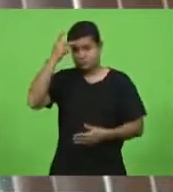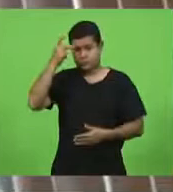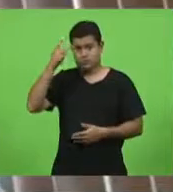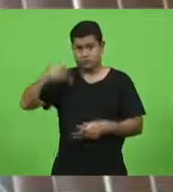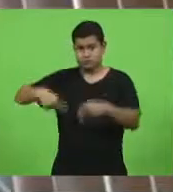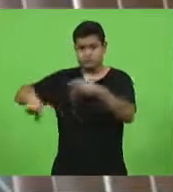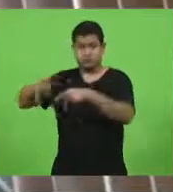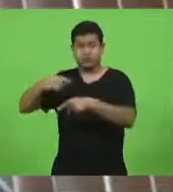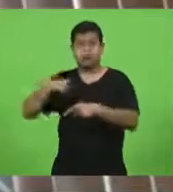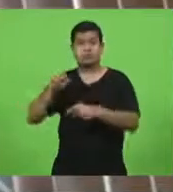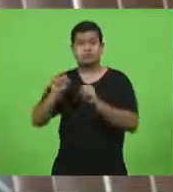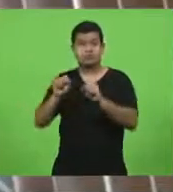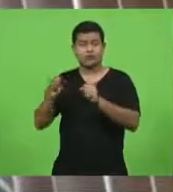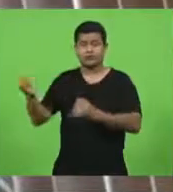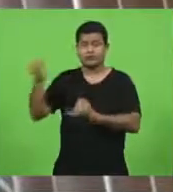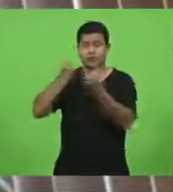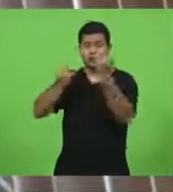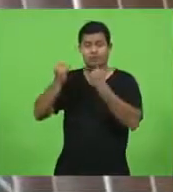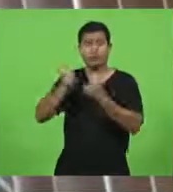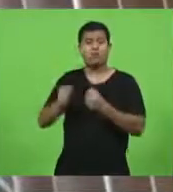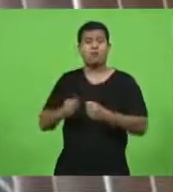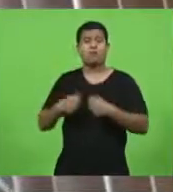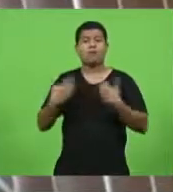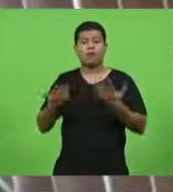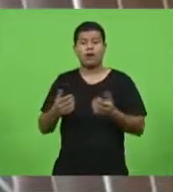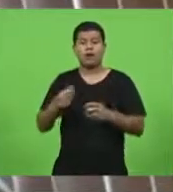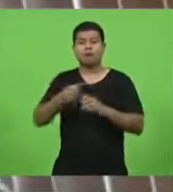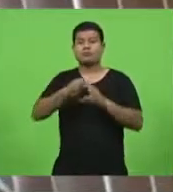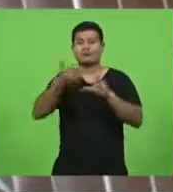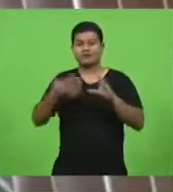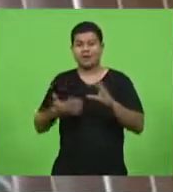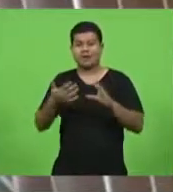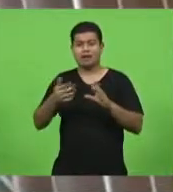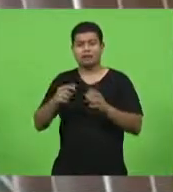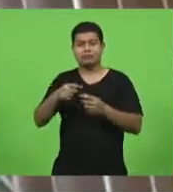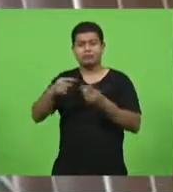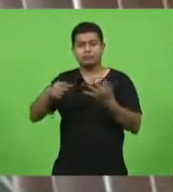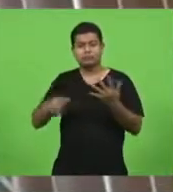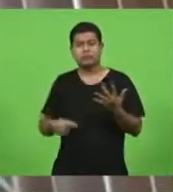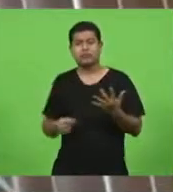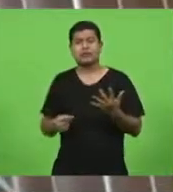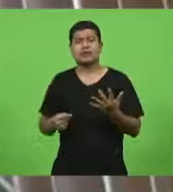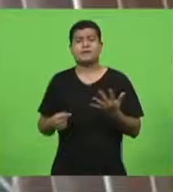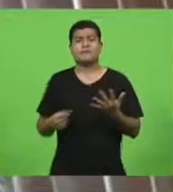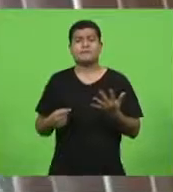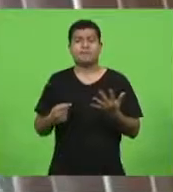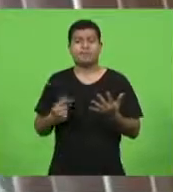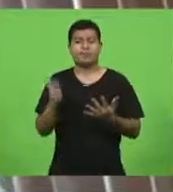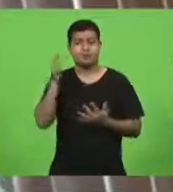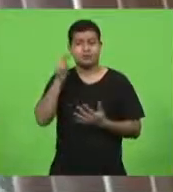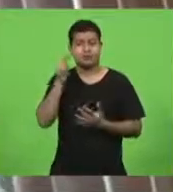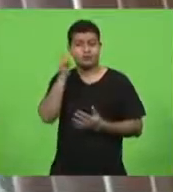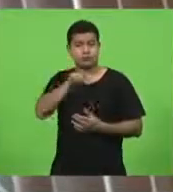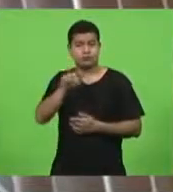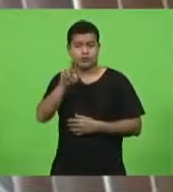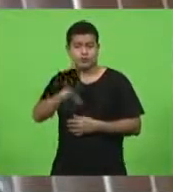nos informar quais os critérios que a Polícia Militar utilizou para fazer essa